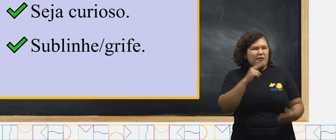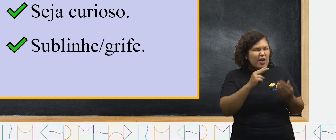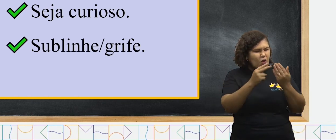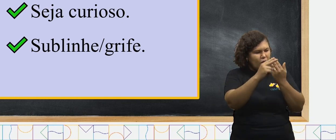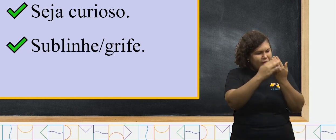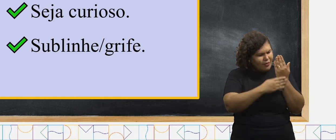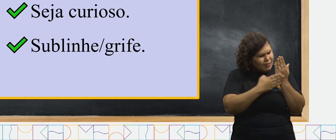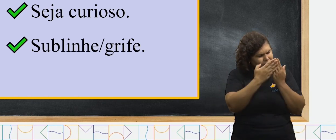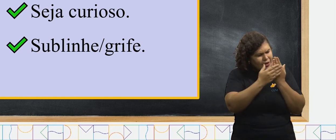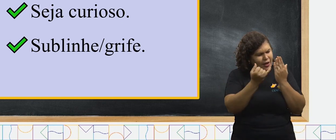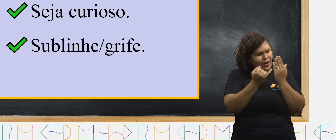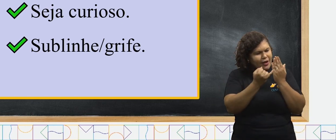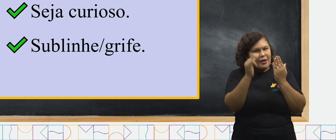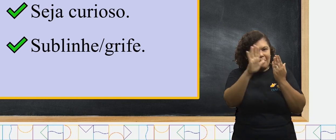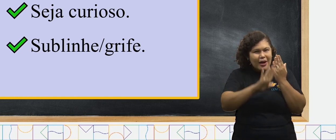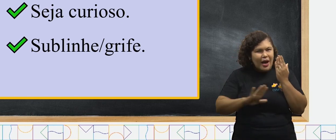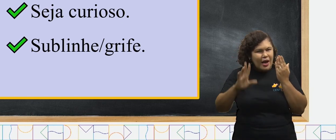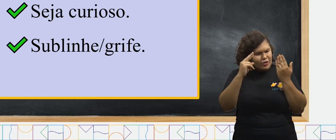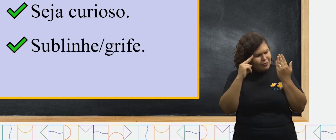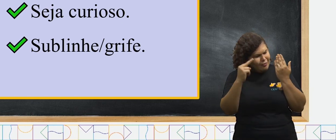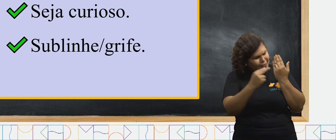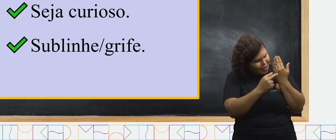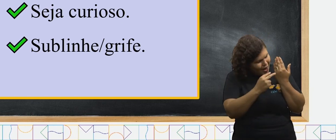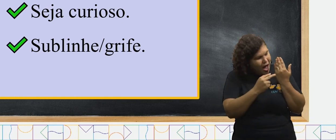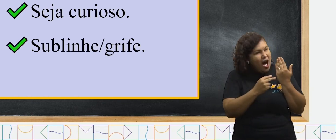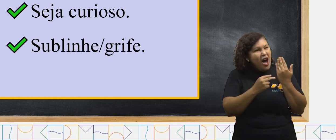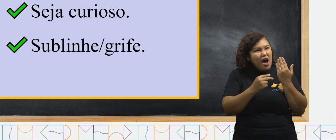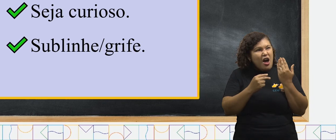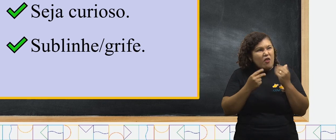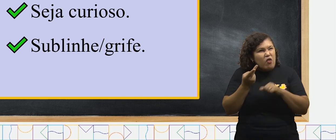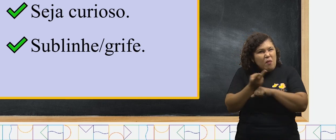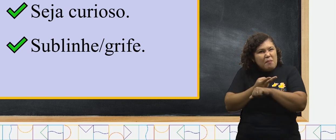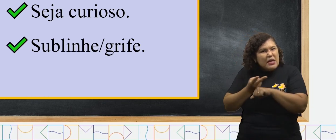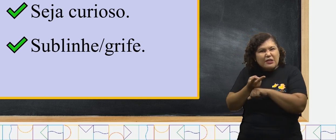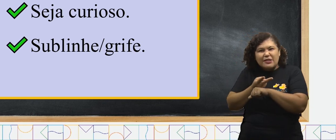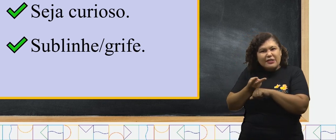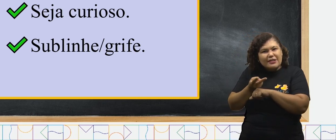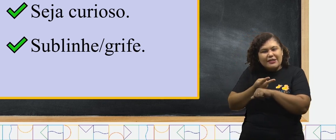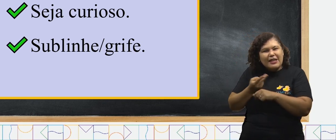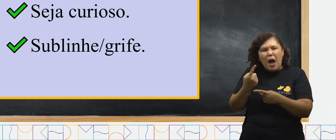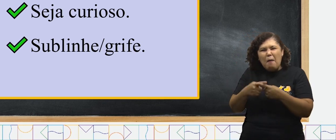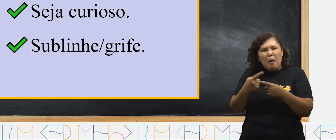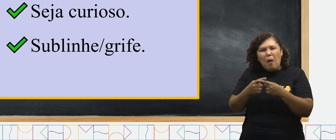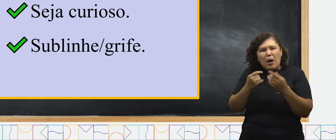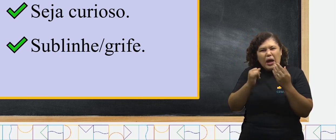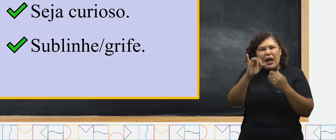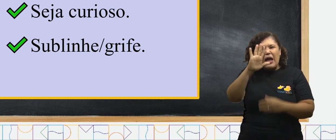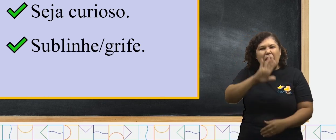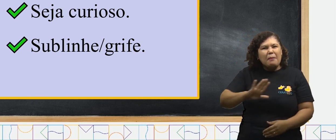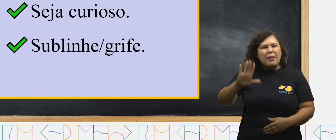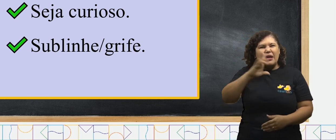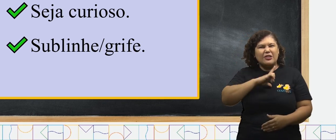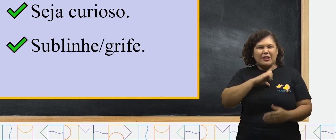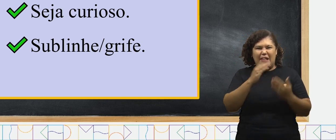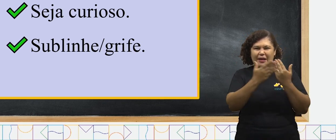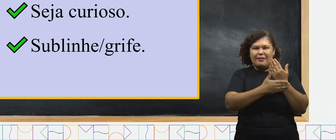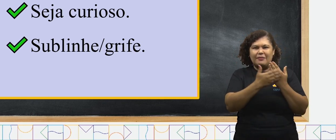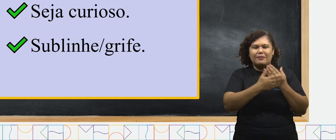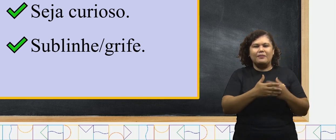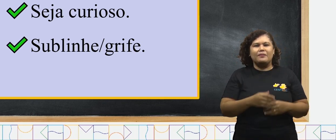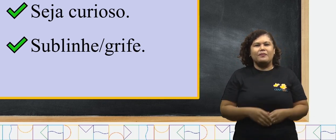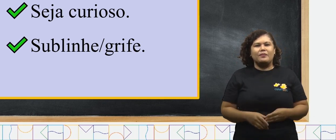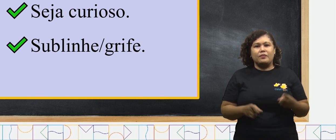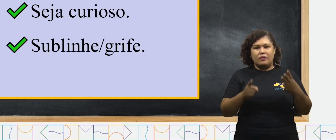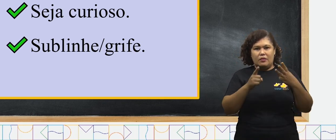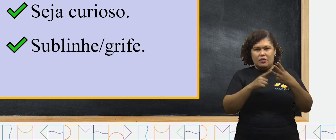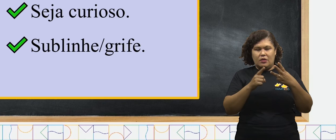do livro? Use sua imaginação e explore a razão daquela imagem. Terceiro